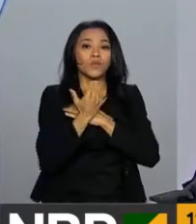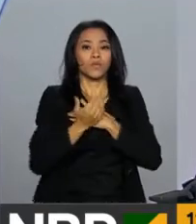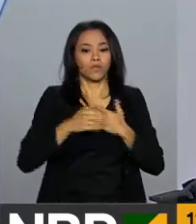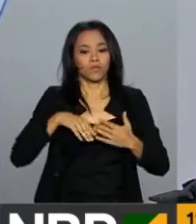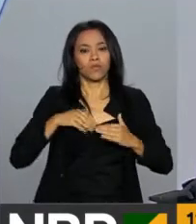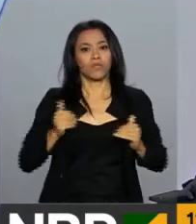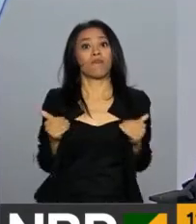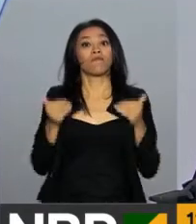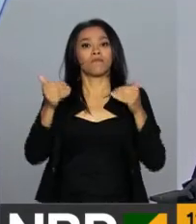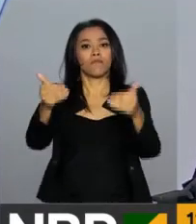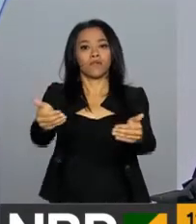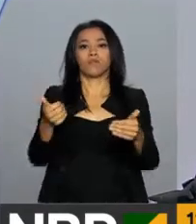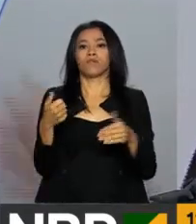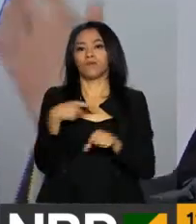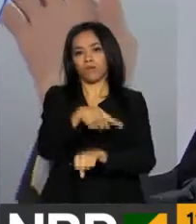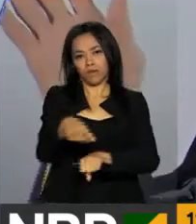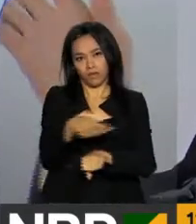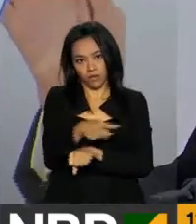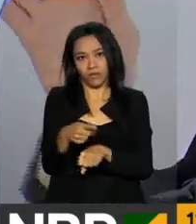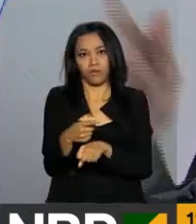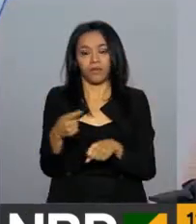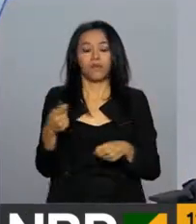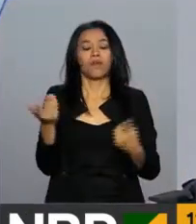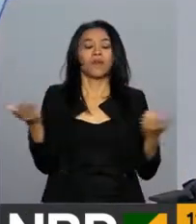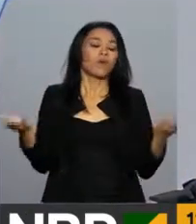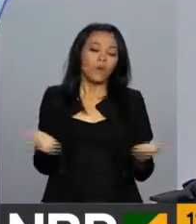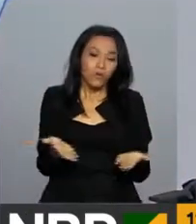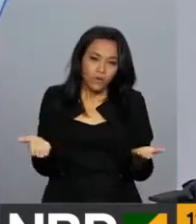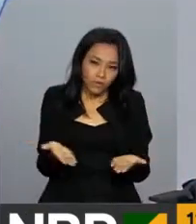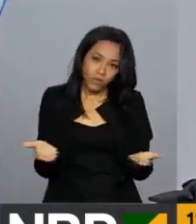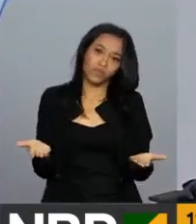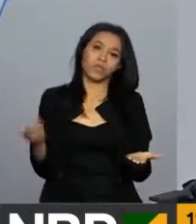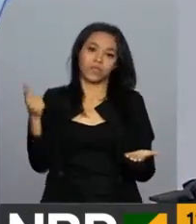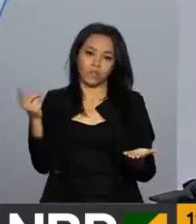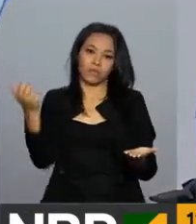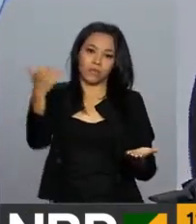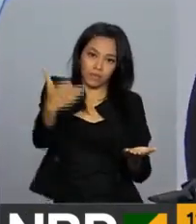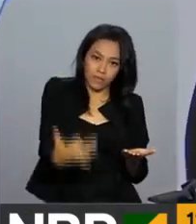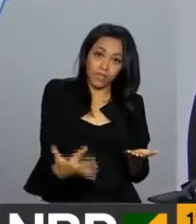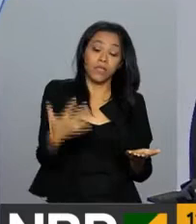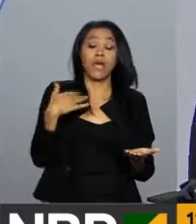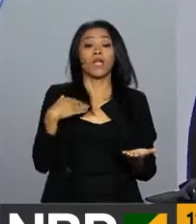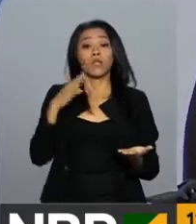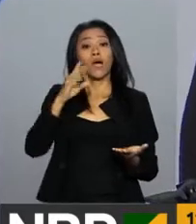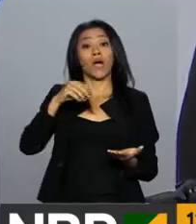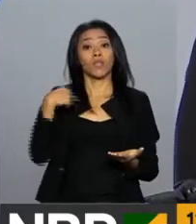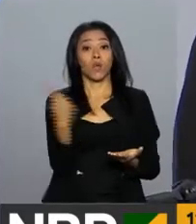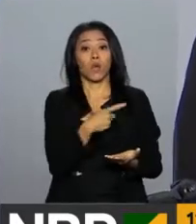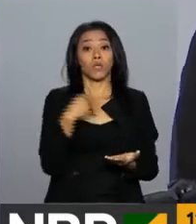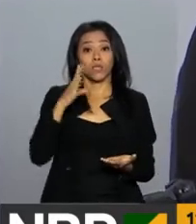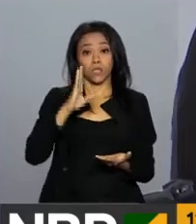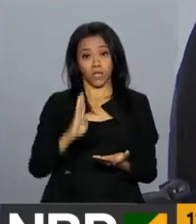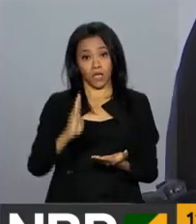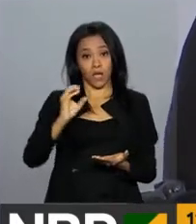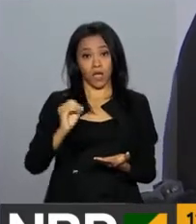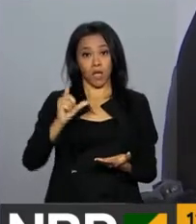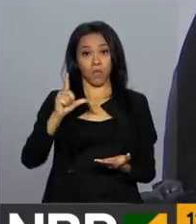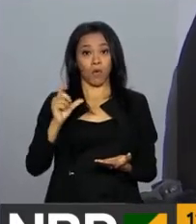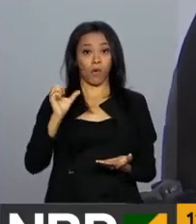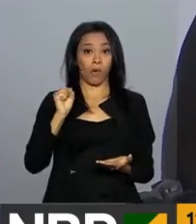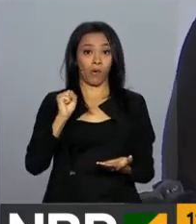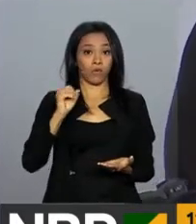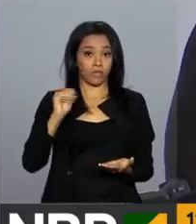não é sem razão que hoje 12 op hoje a nossa bolsa de valores por exemplo que nós apoiamos com